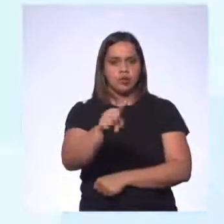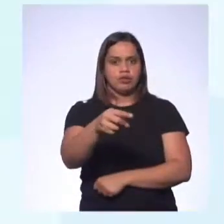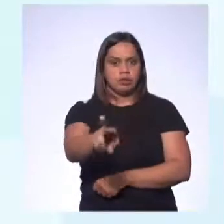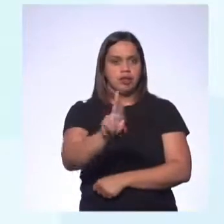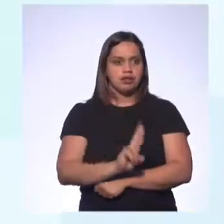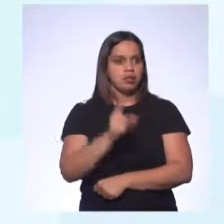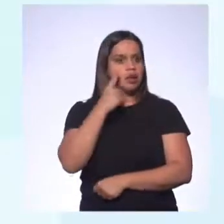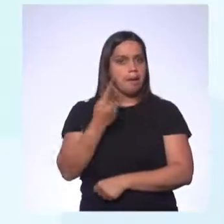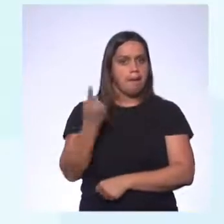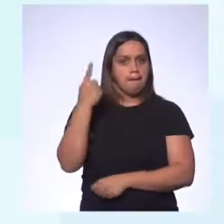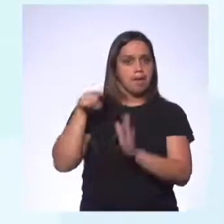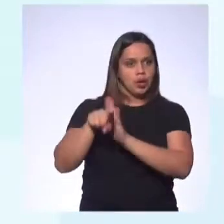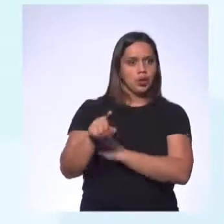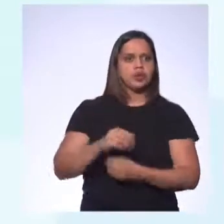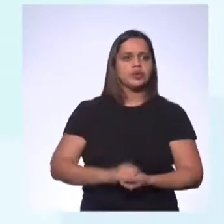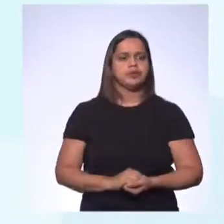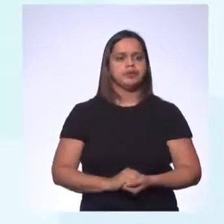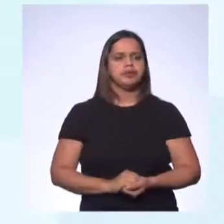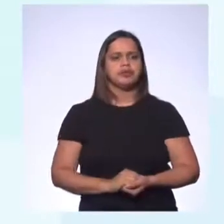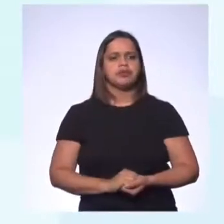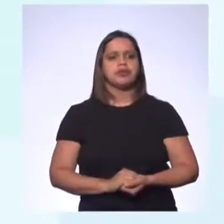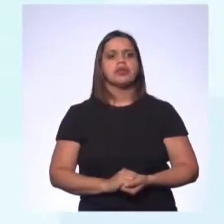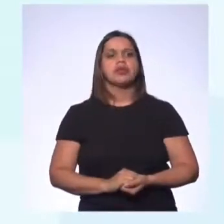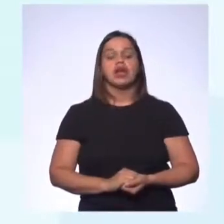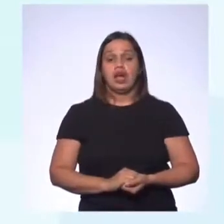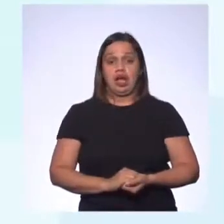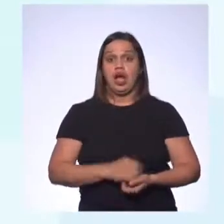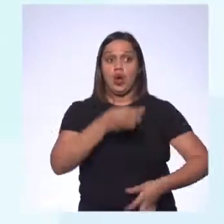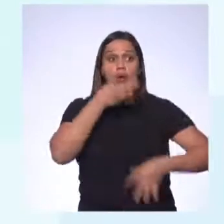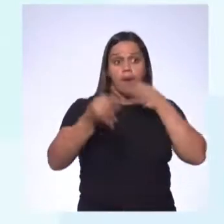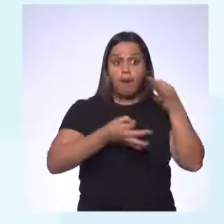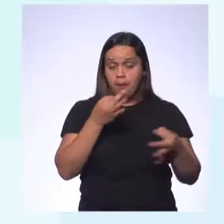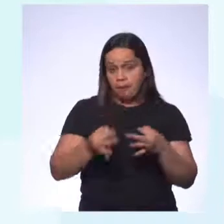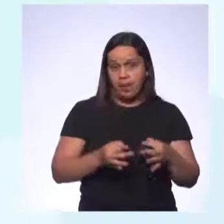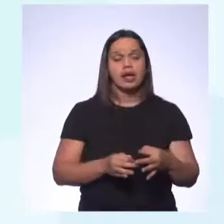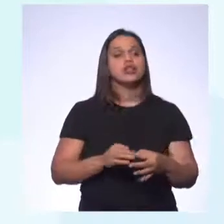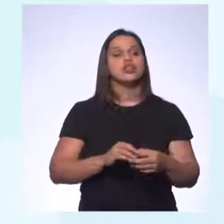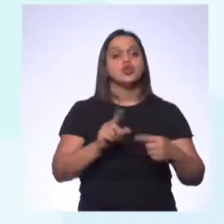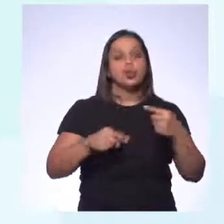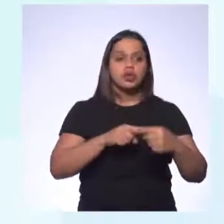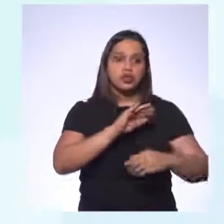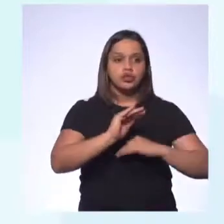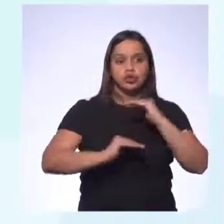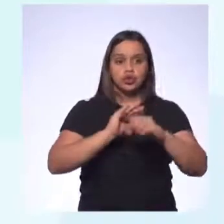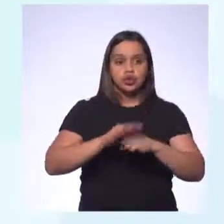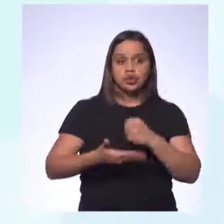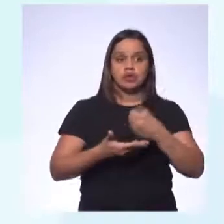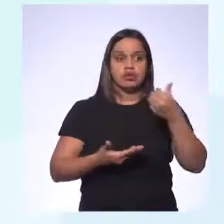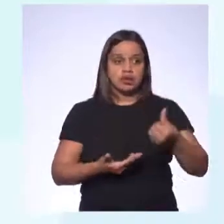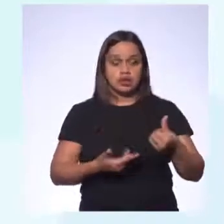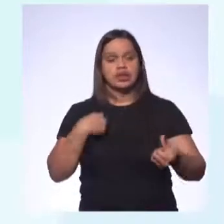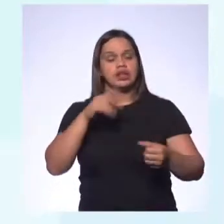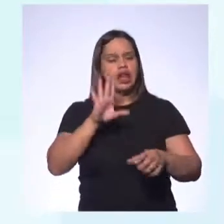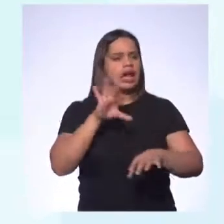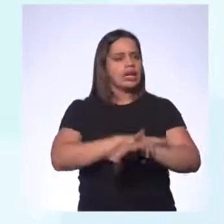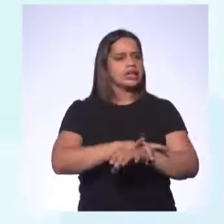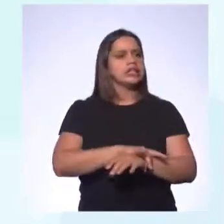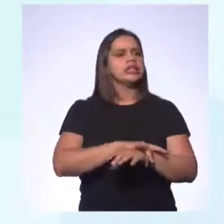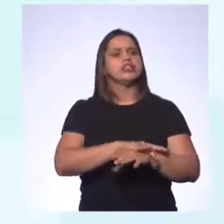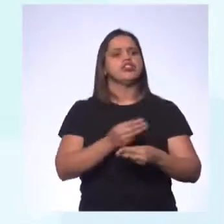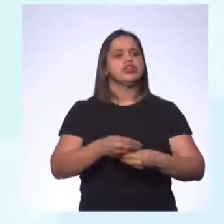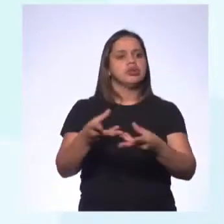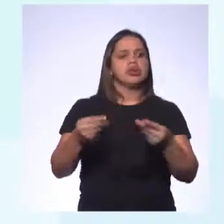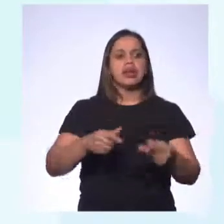essa perguntinha para mim aí. Comente o objetivo de desenvolvimento sustentável 6, garantir disponibilidade de manejo sustentável da água e saneamento